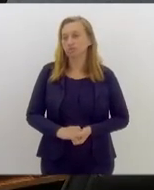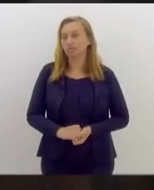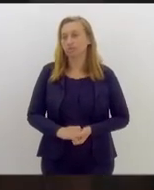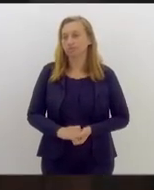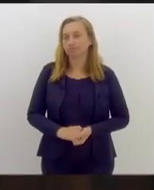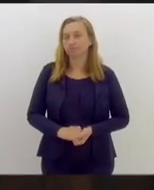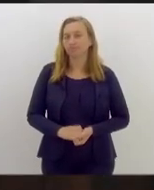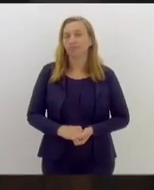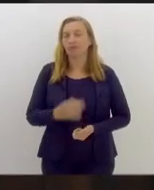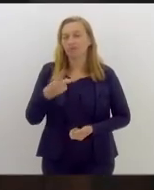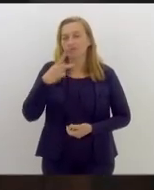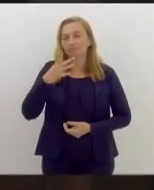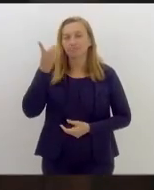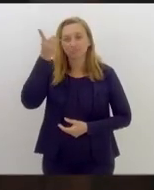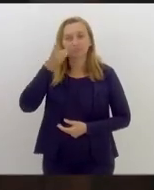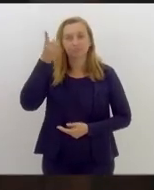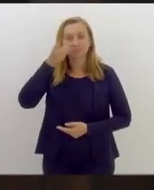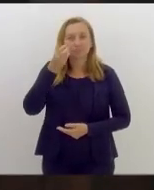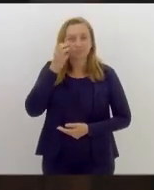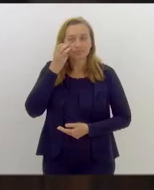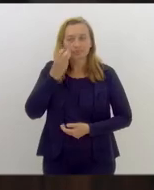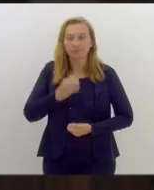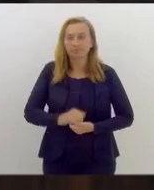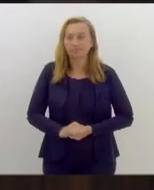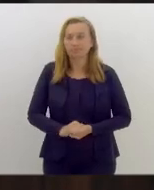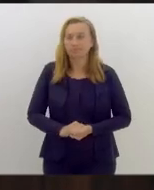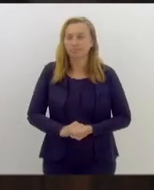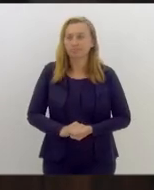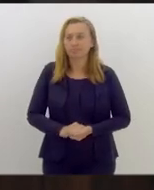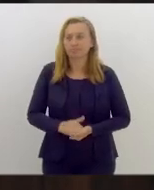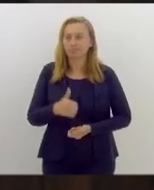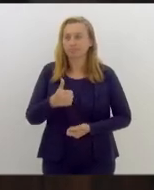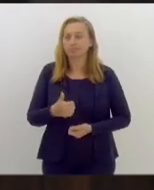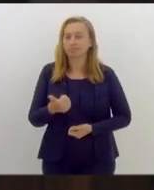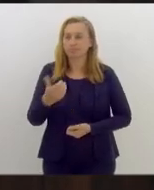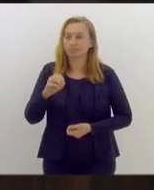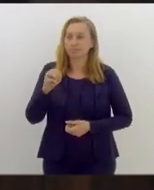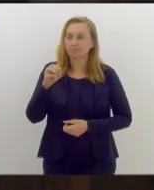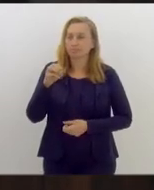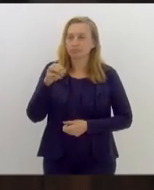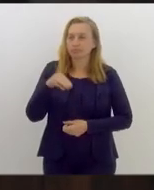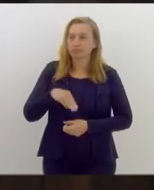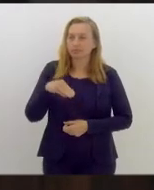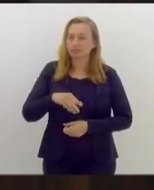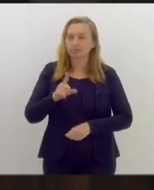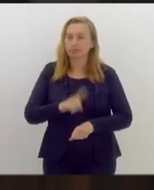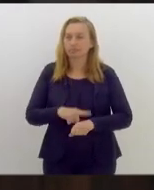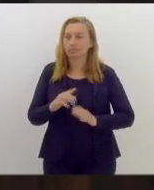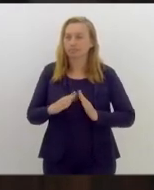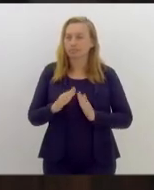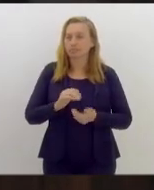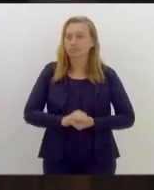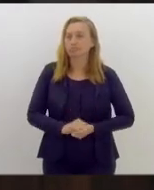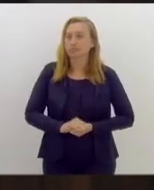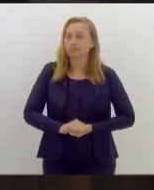Com a palavra o deputado Valdec Carneiro, Vossa Excelência dispõe de 10